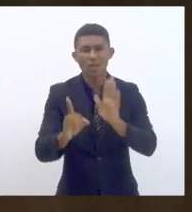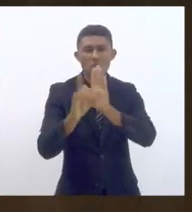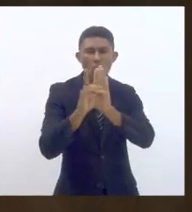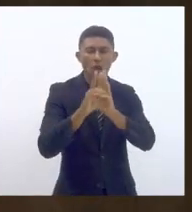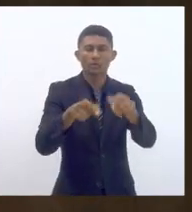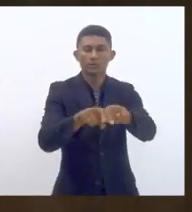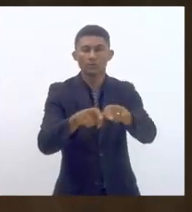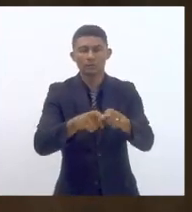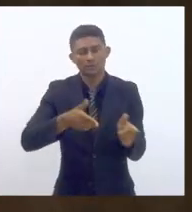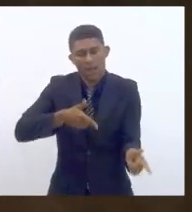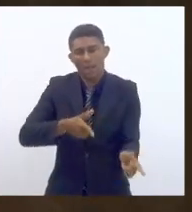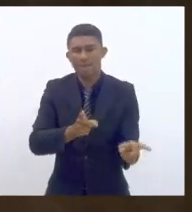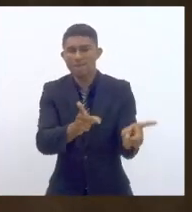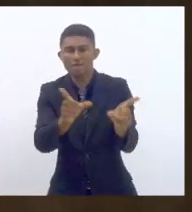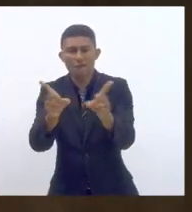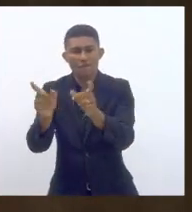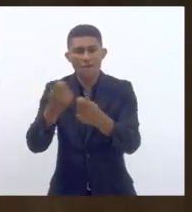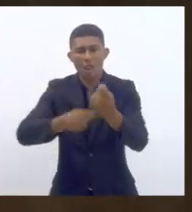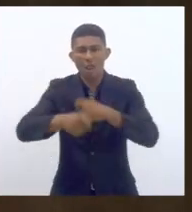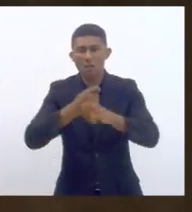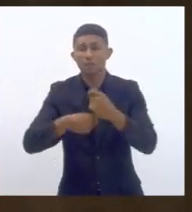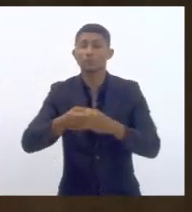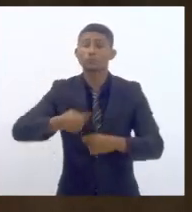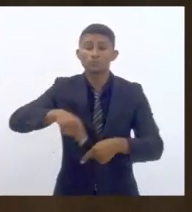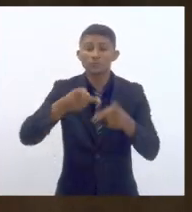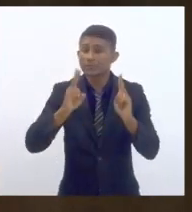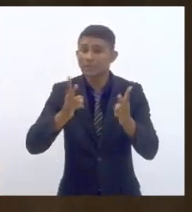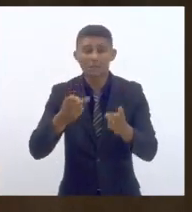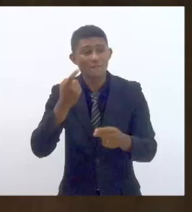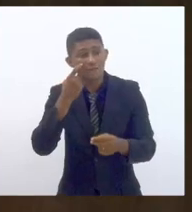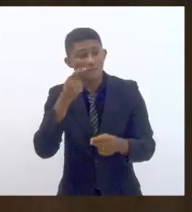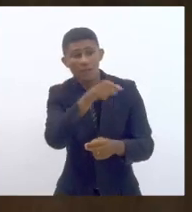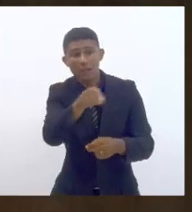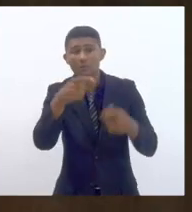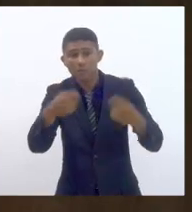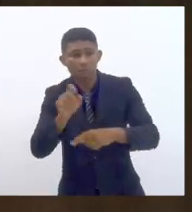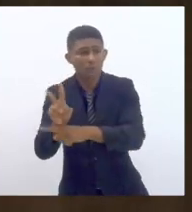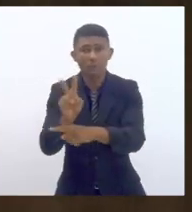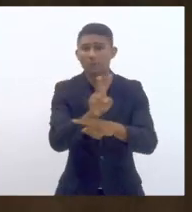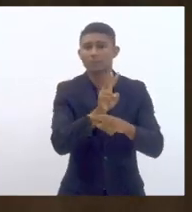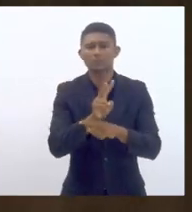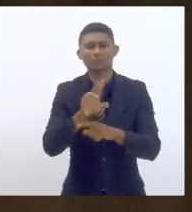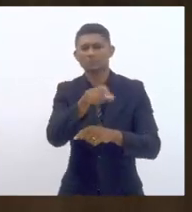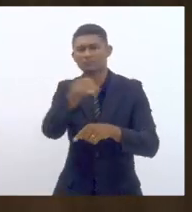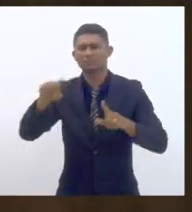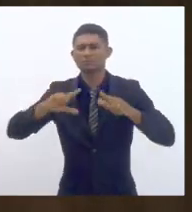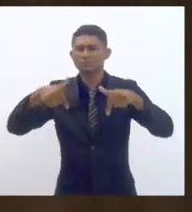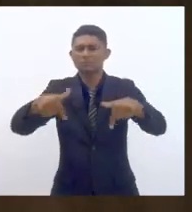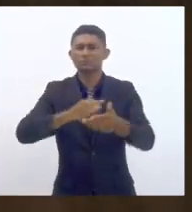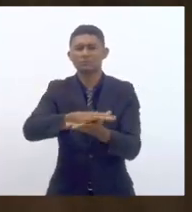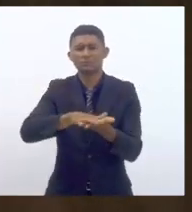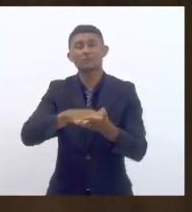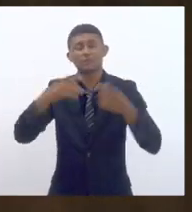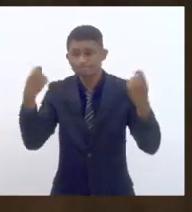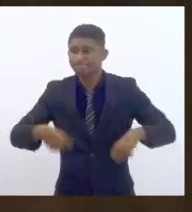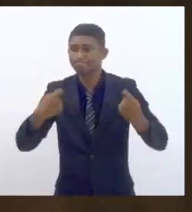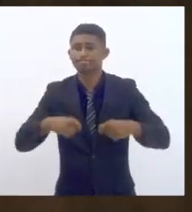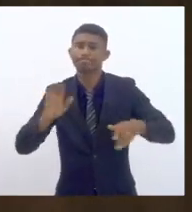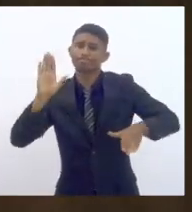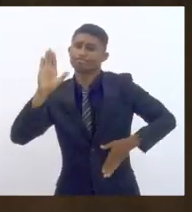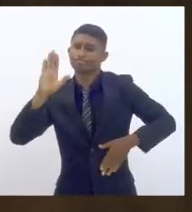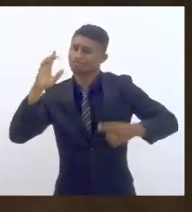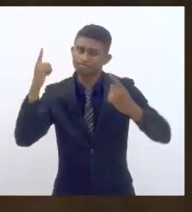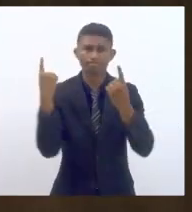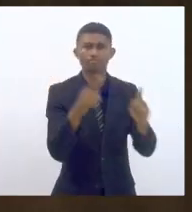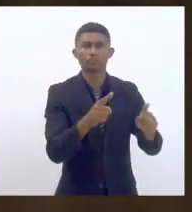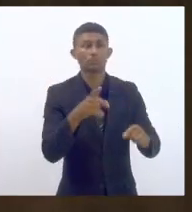comando e controle para essa região e nada é feito. O que a gente precisa é de mais combate à criminalidade.